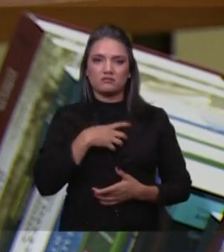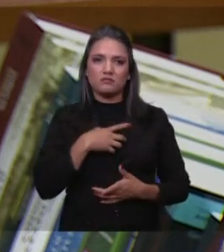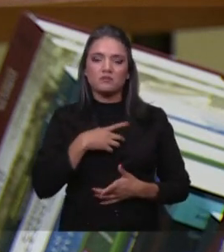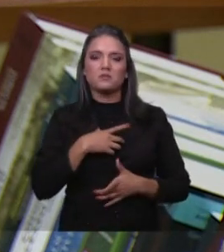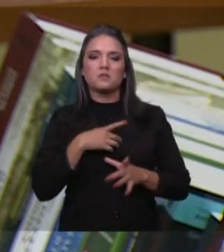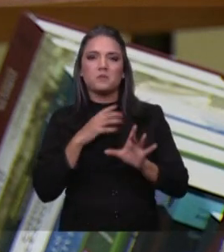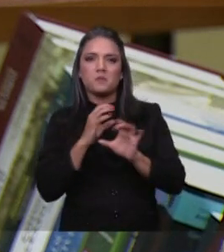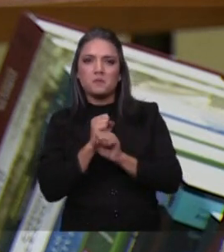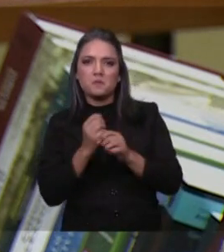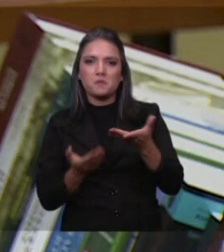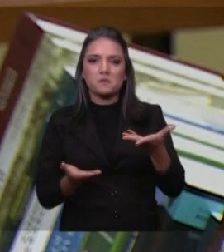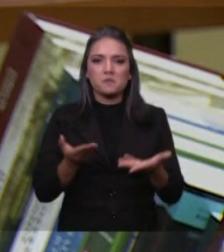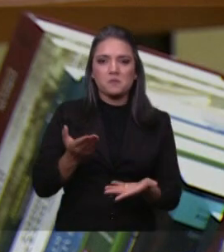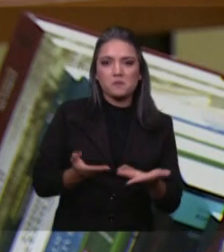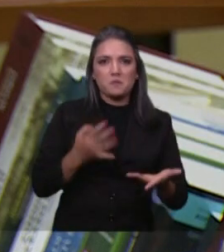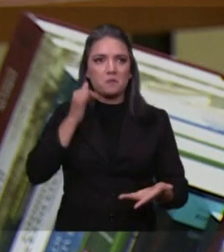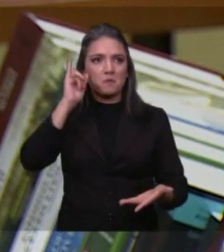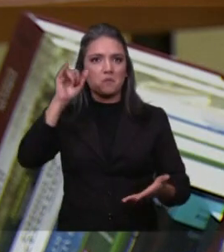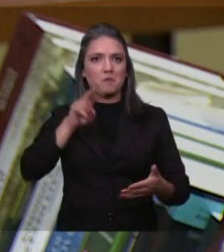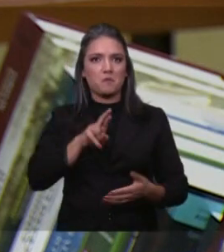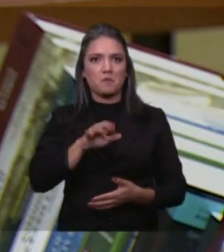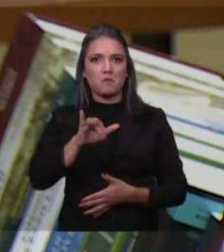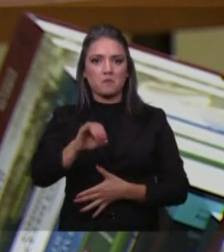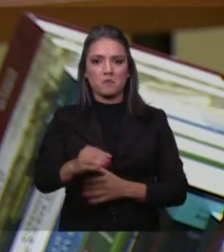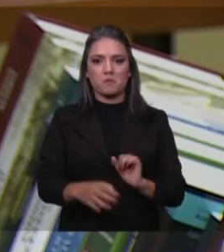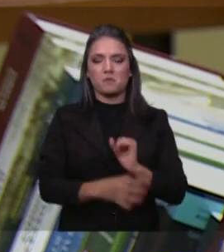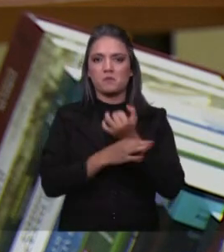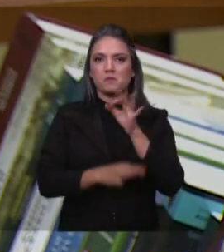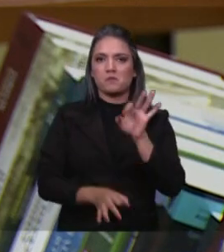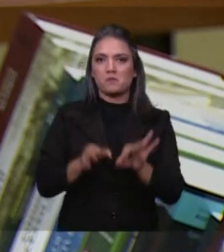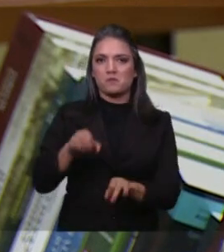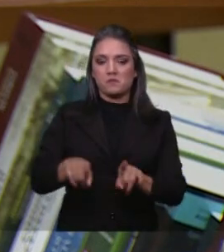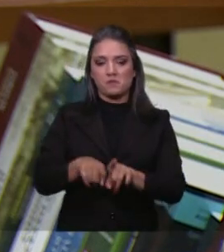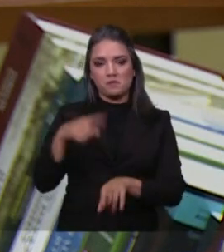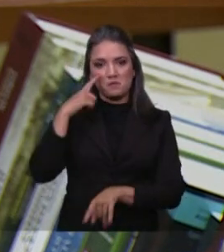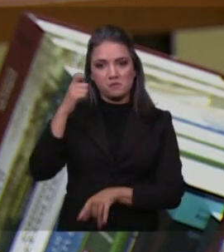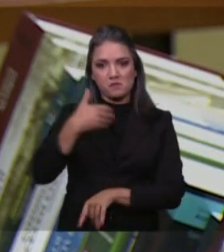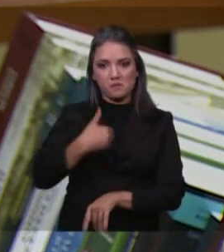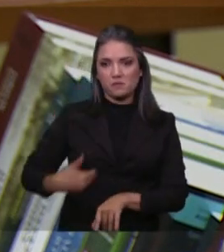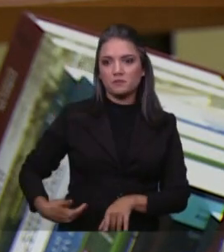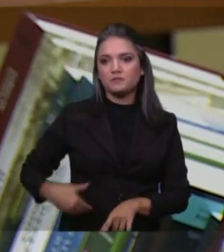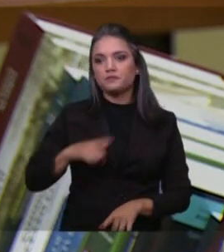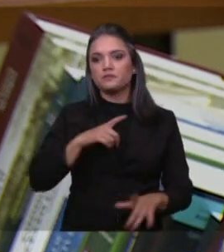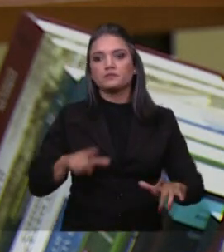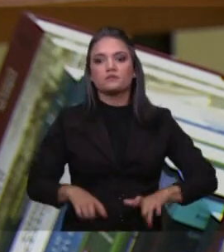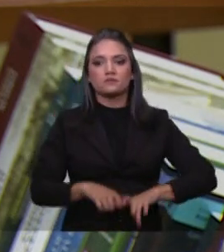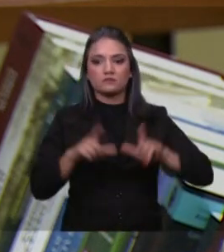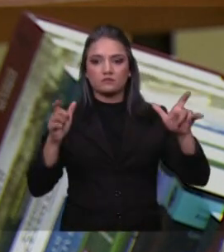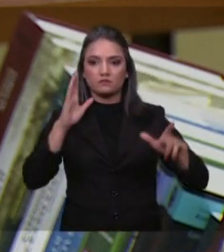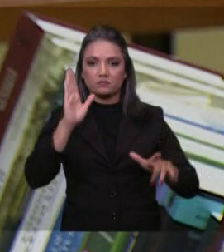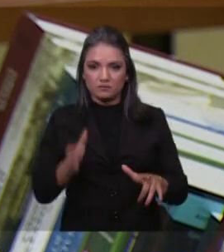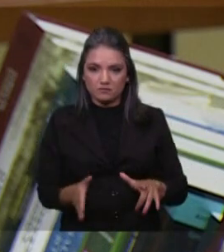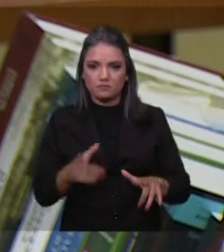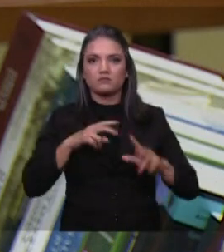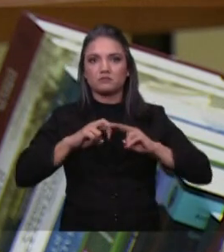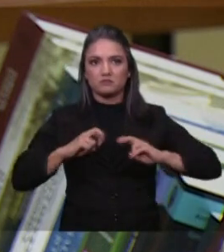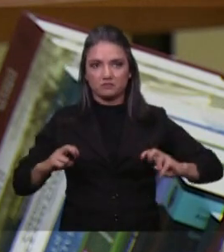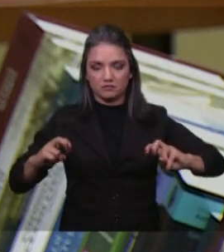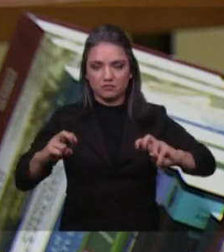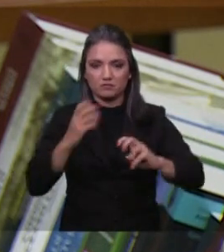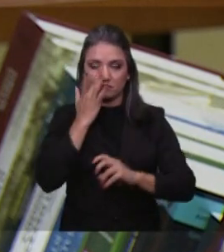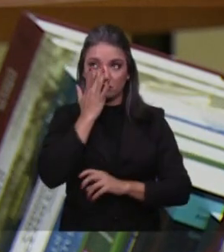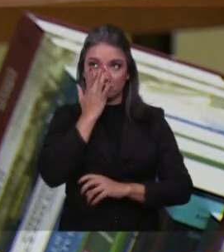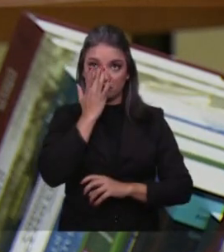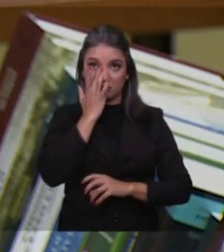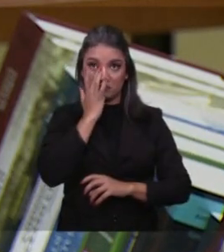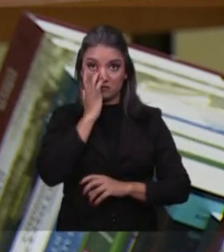o risco à segurança jurídica e o interesse público afirmado pela maioria qualificada do colegiado